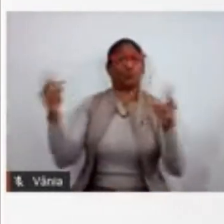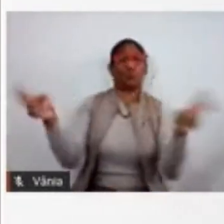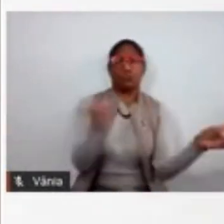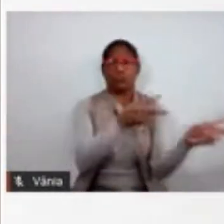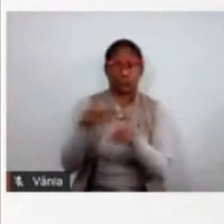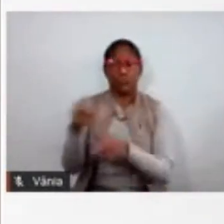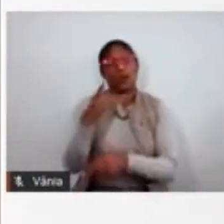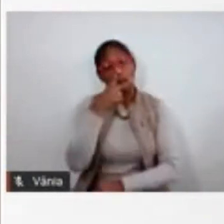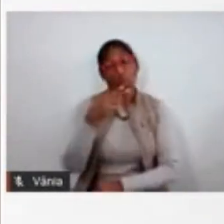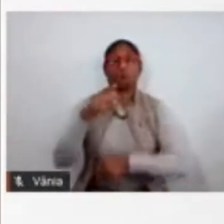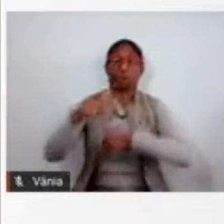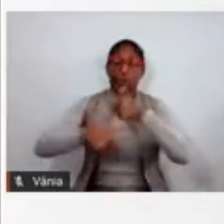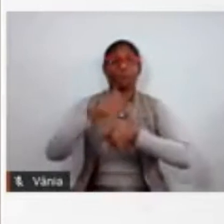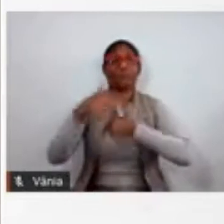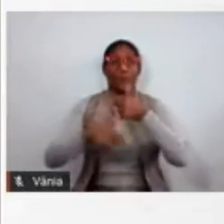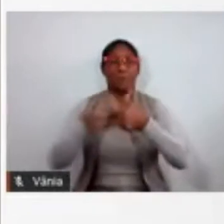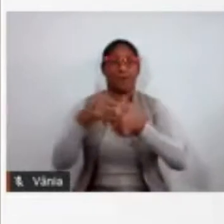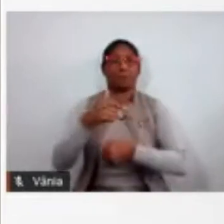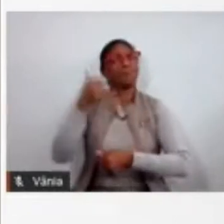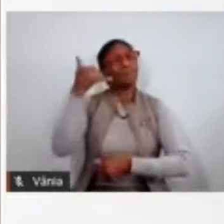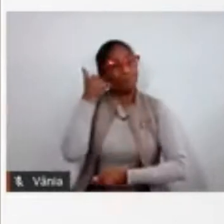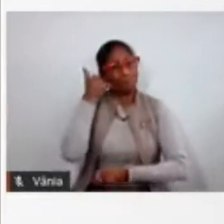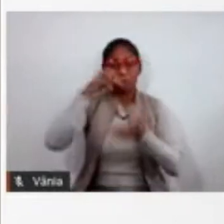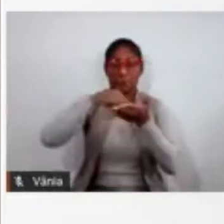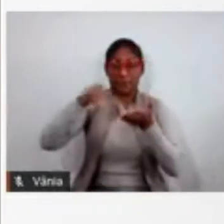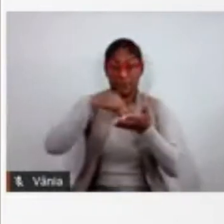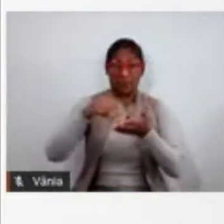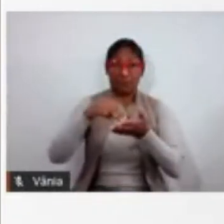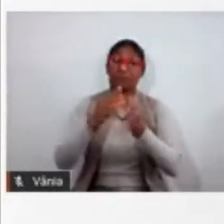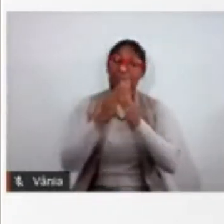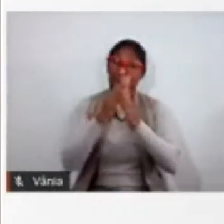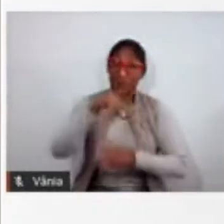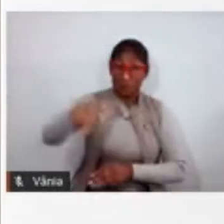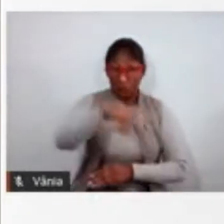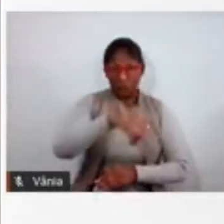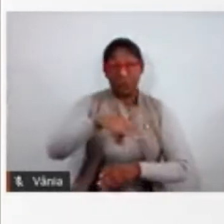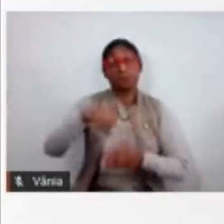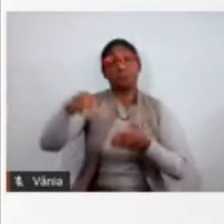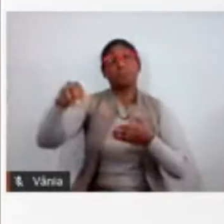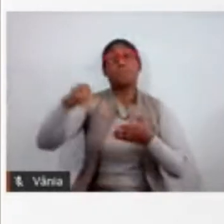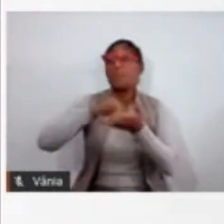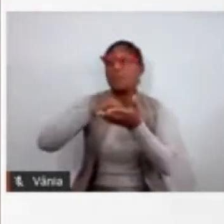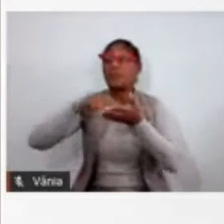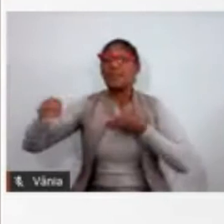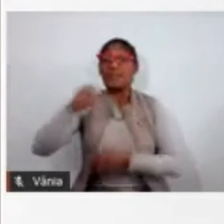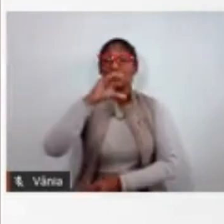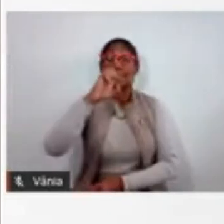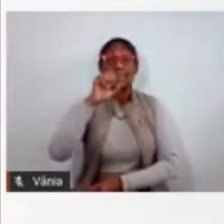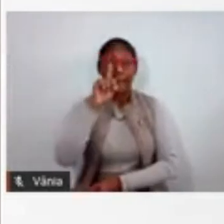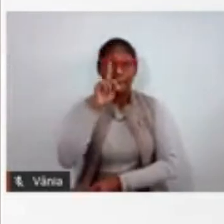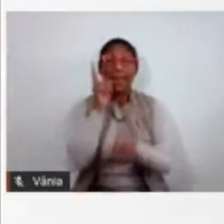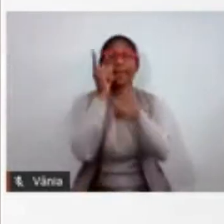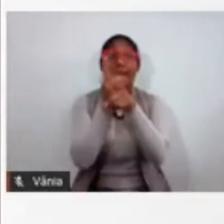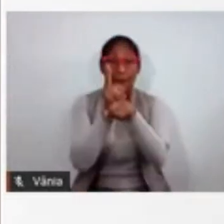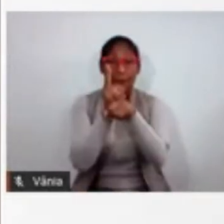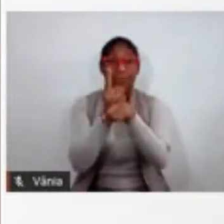temos esse serviço que eu recomendo a todos aqueles que nos acompanham, mandando a mensagem com o seu CEP, apenas colocando o CEP na mensagem,